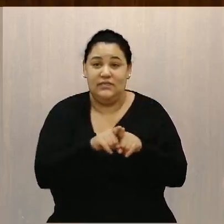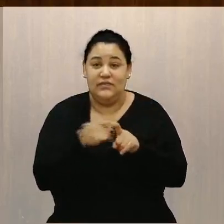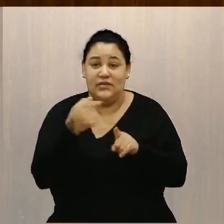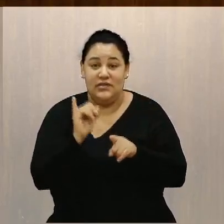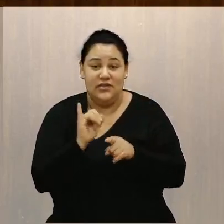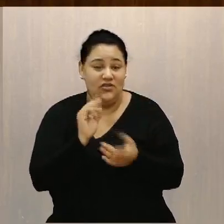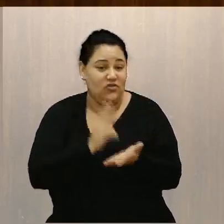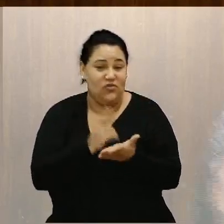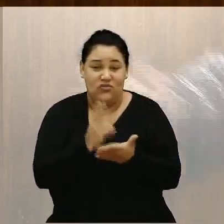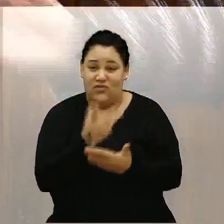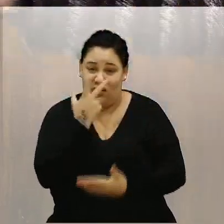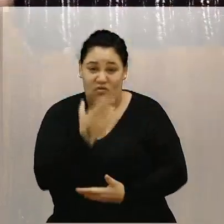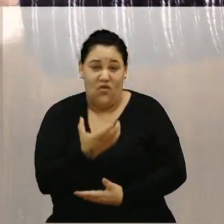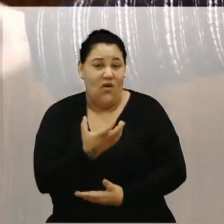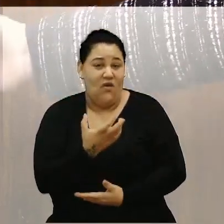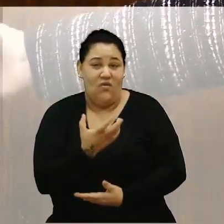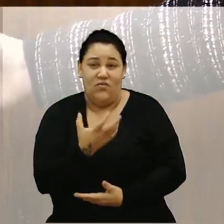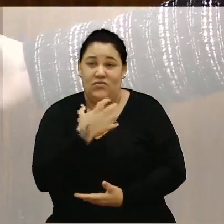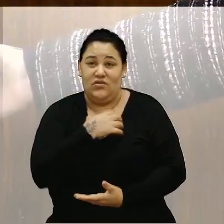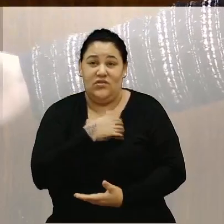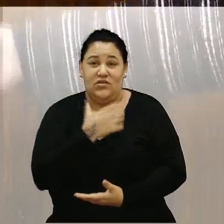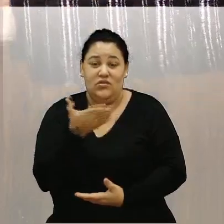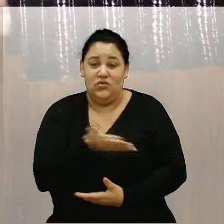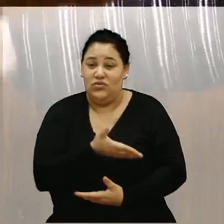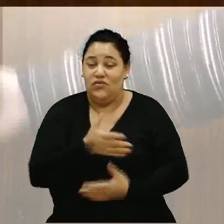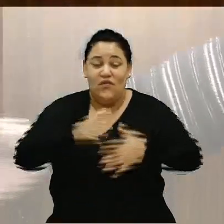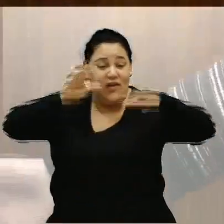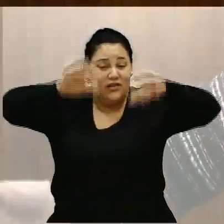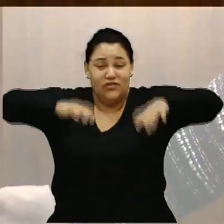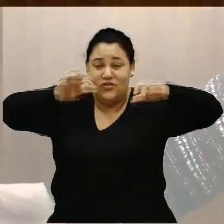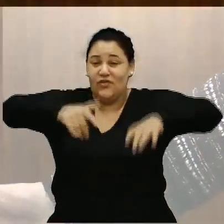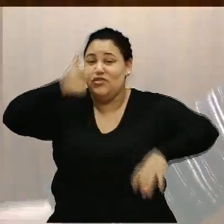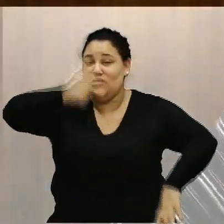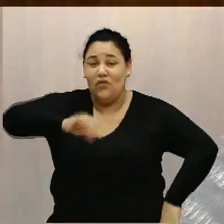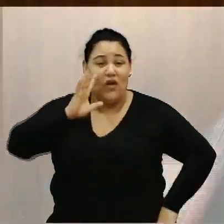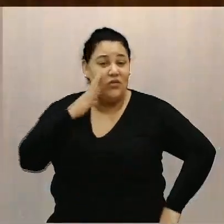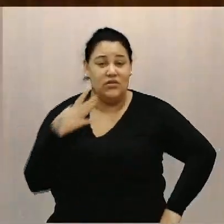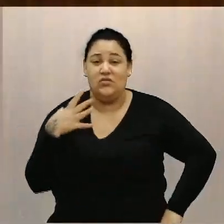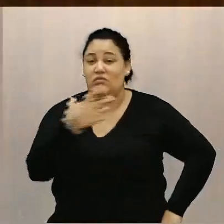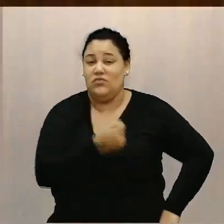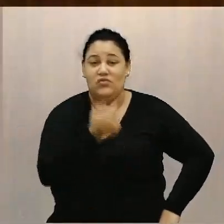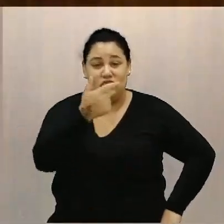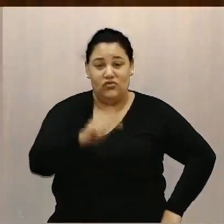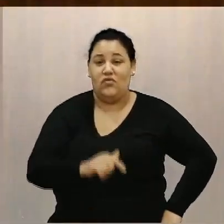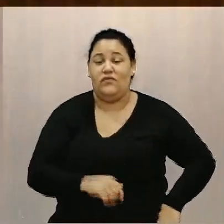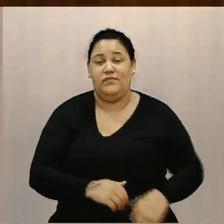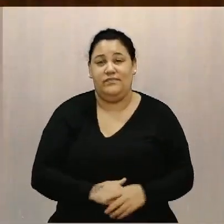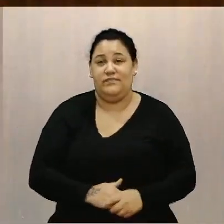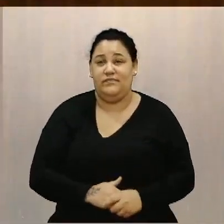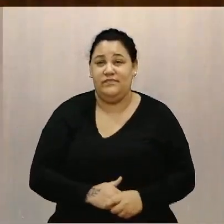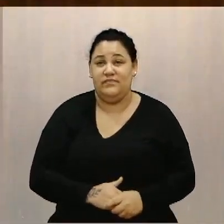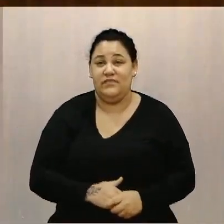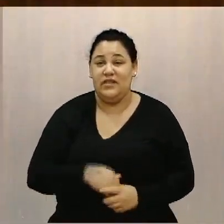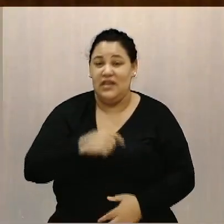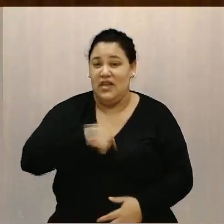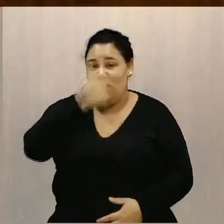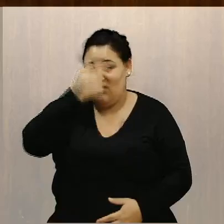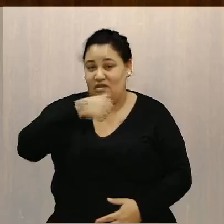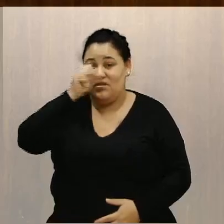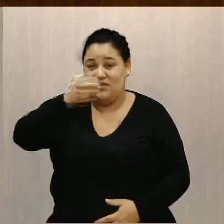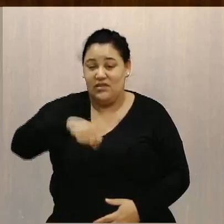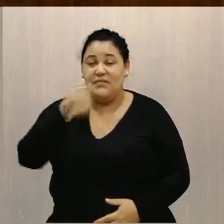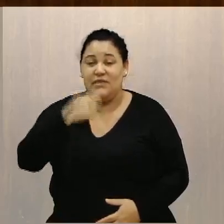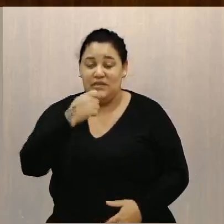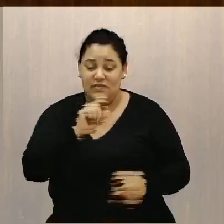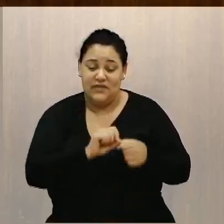estamos até hoje, daqui a pouco chove de novo, vai acontecer tudo de novo. Então, acho que isso nós precisamos fazer debate com